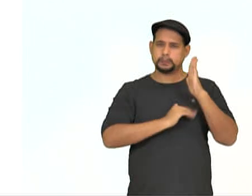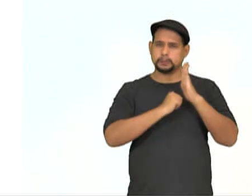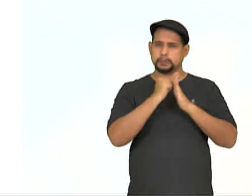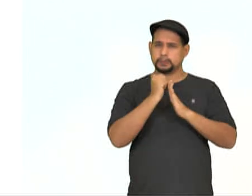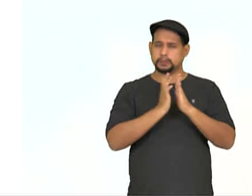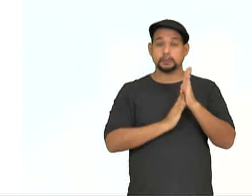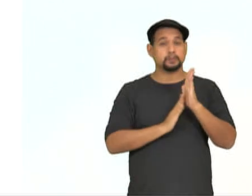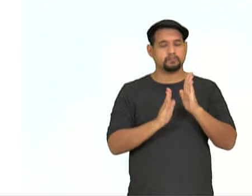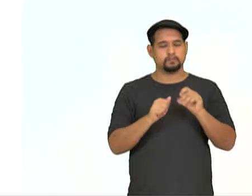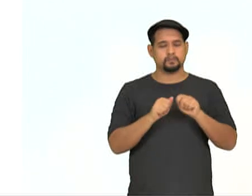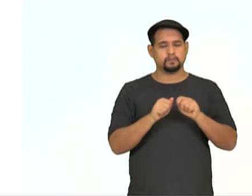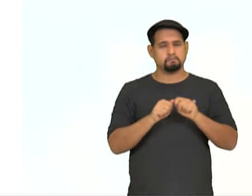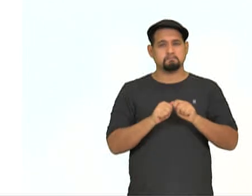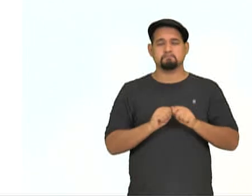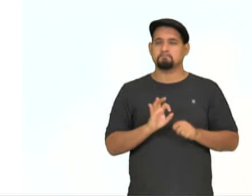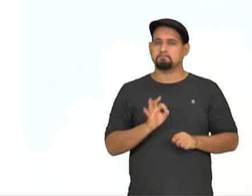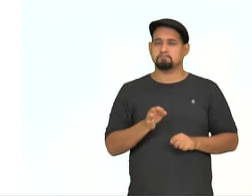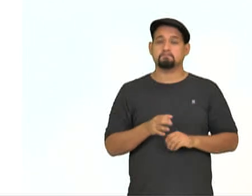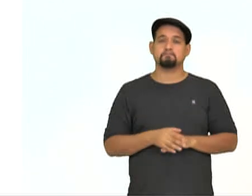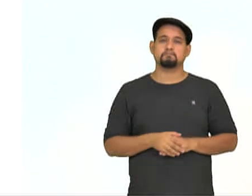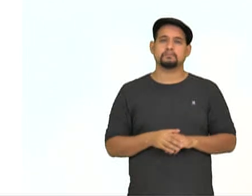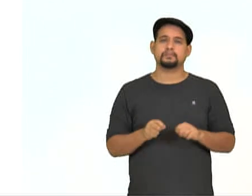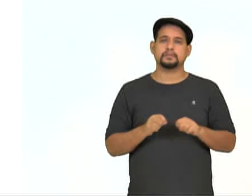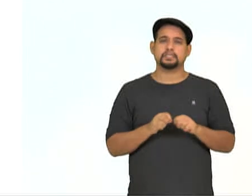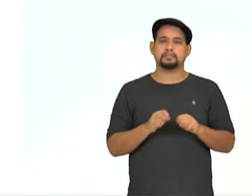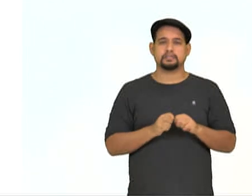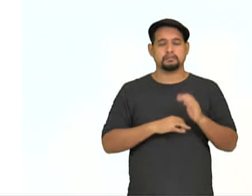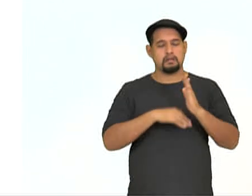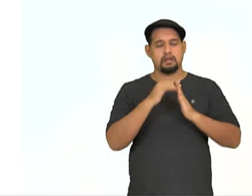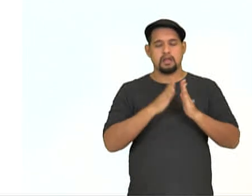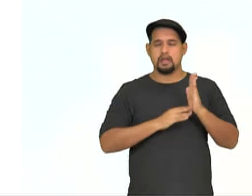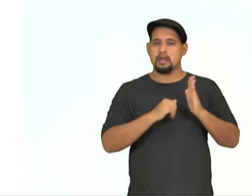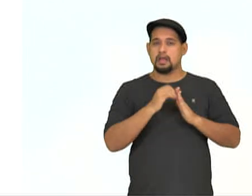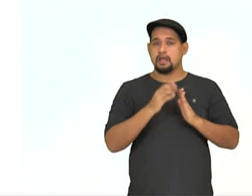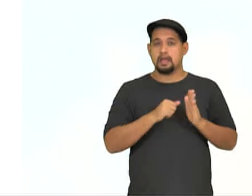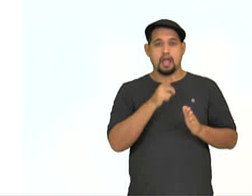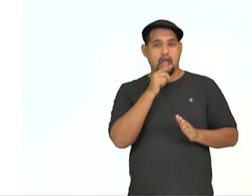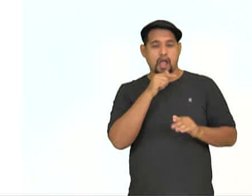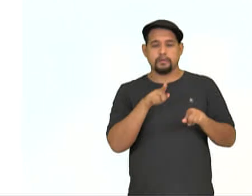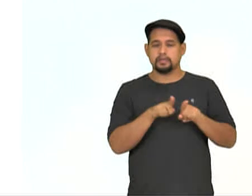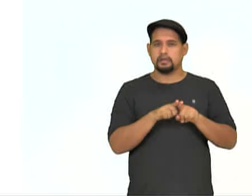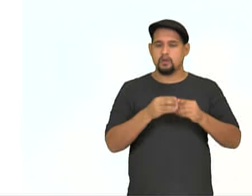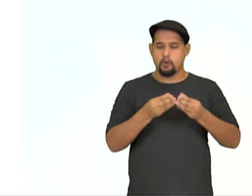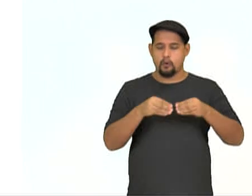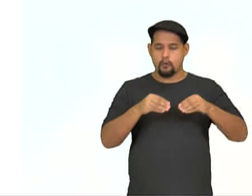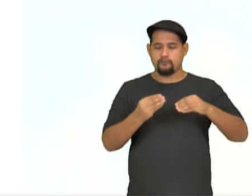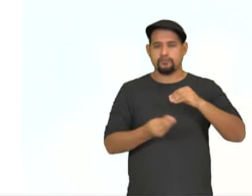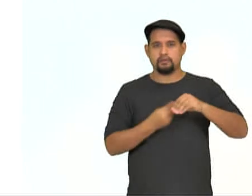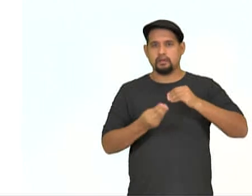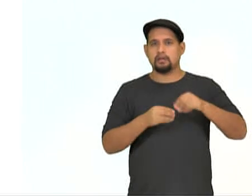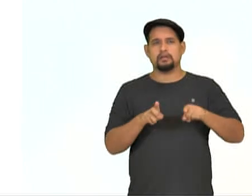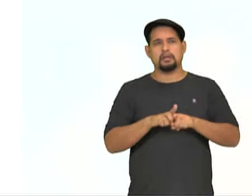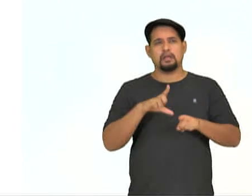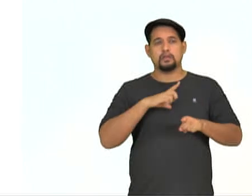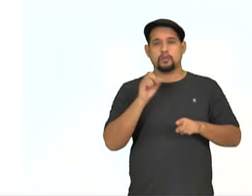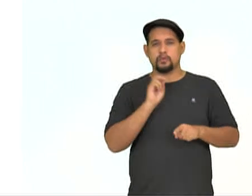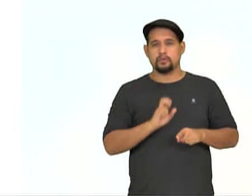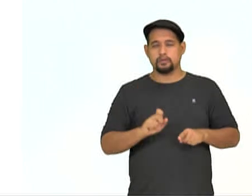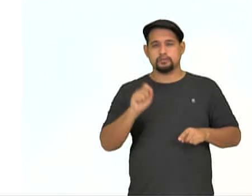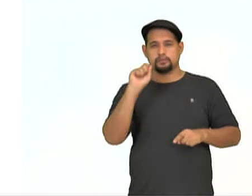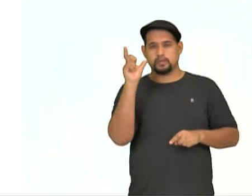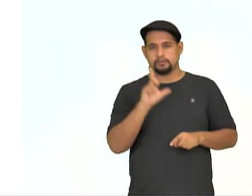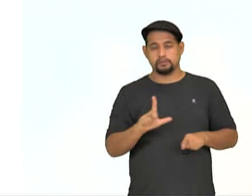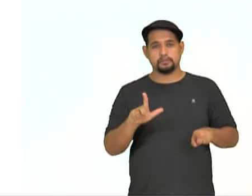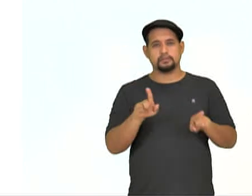superfície recém-feita, fresquinha ainda, e foi feita uma tinta à base de água ou clara de ovo. Então nós vemos aqui exatamente o uso do azul e o